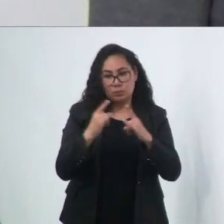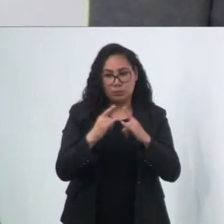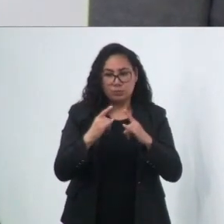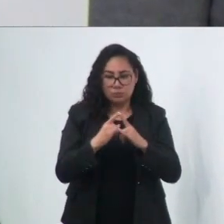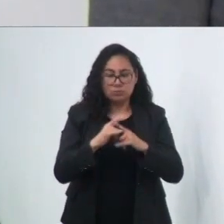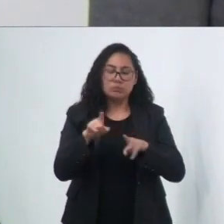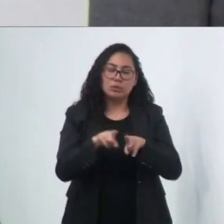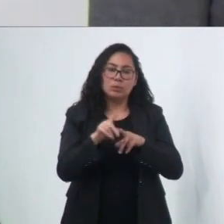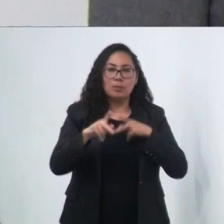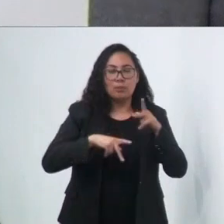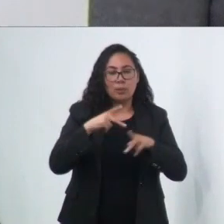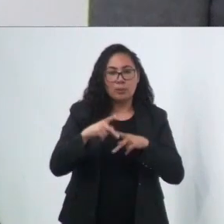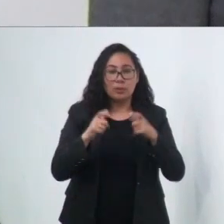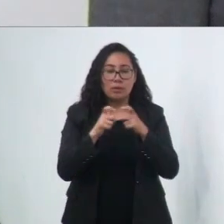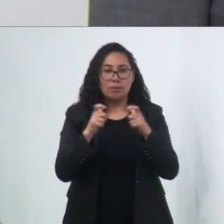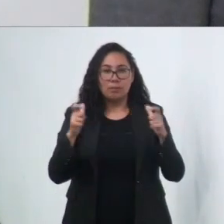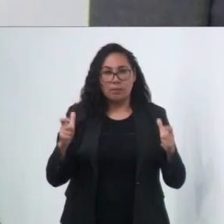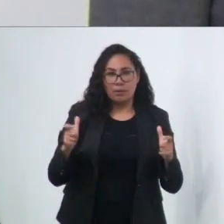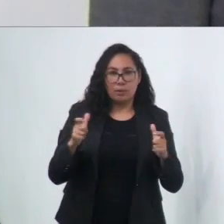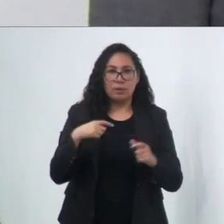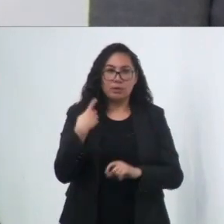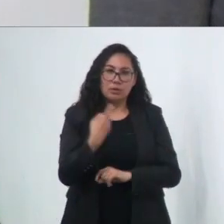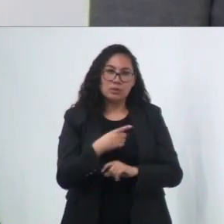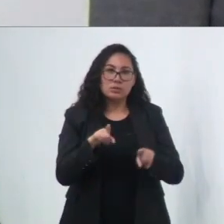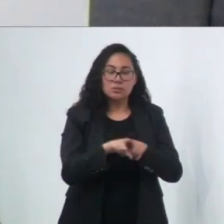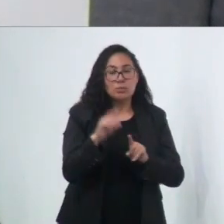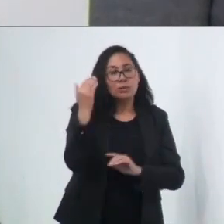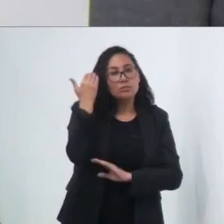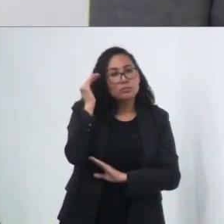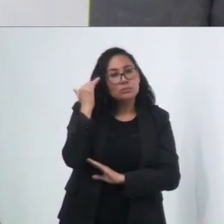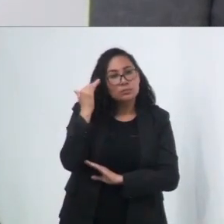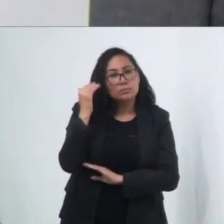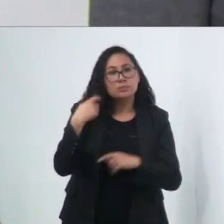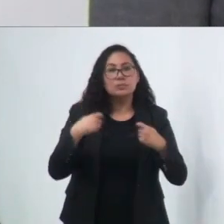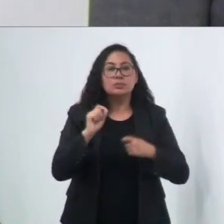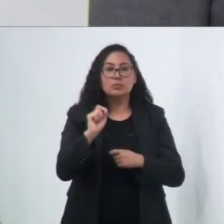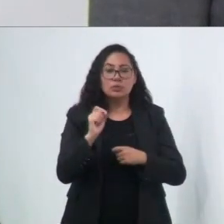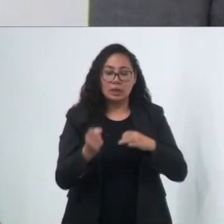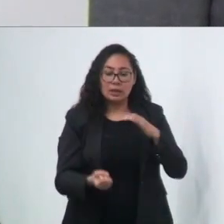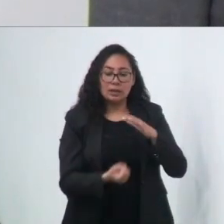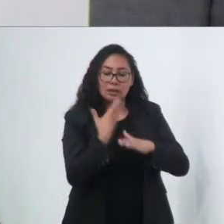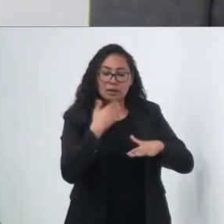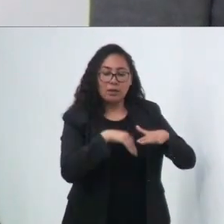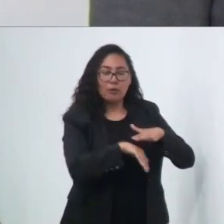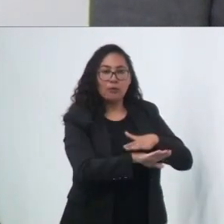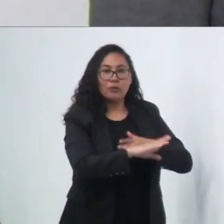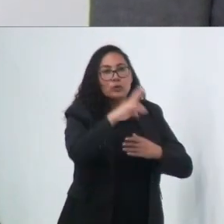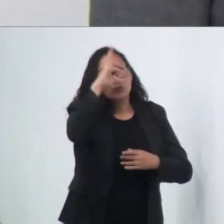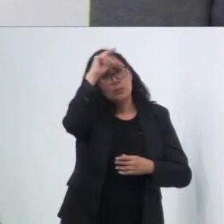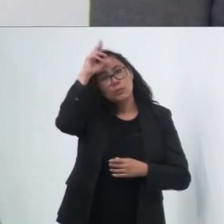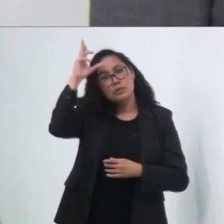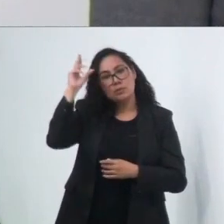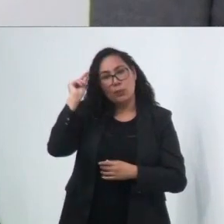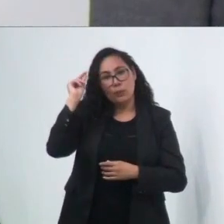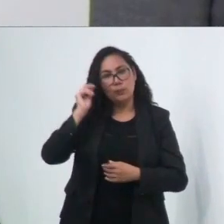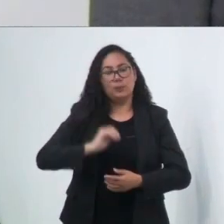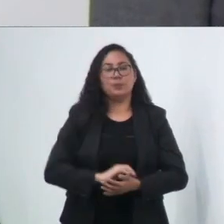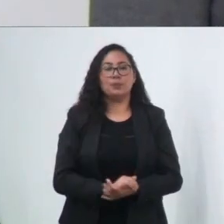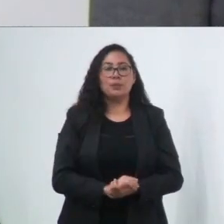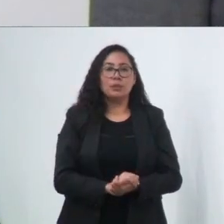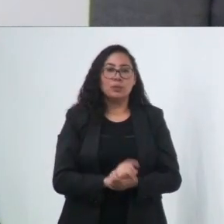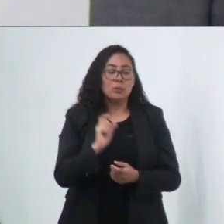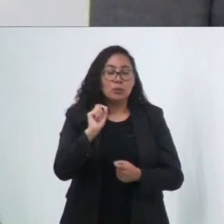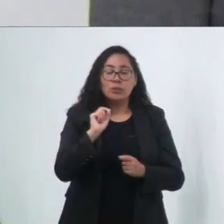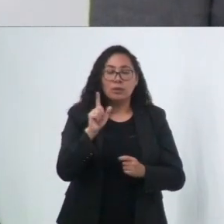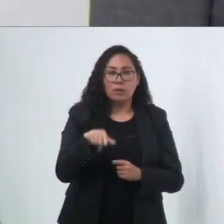institucional e popular maior, nós entendemos por bem criar o Fundo Municipal de Mobilidade Urbana, onde